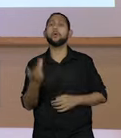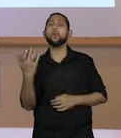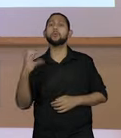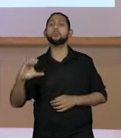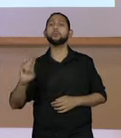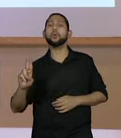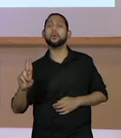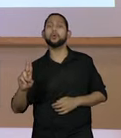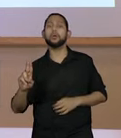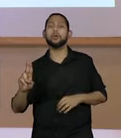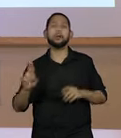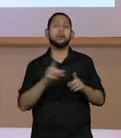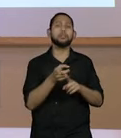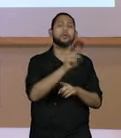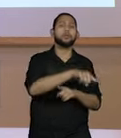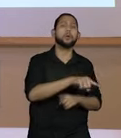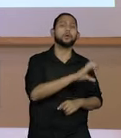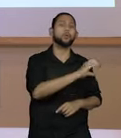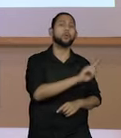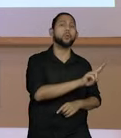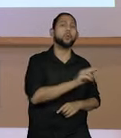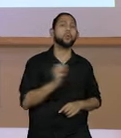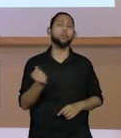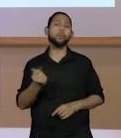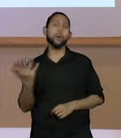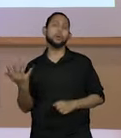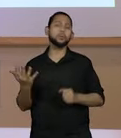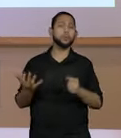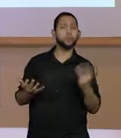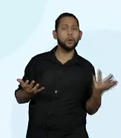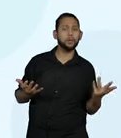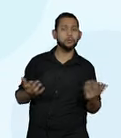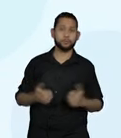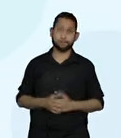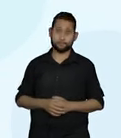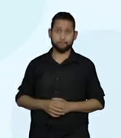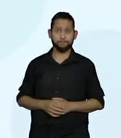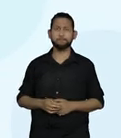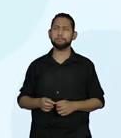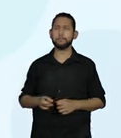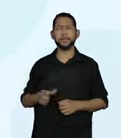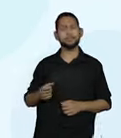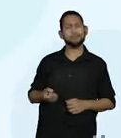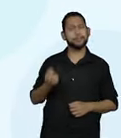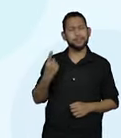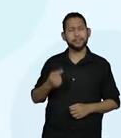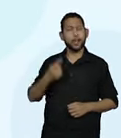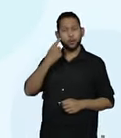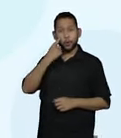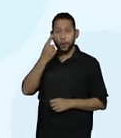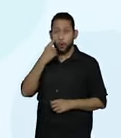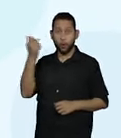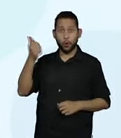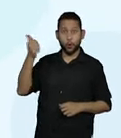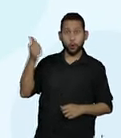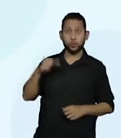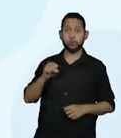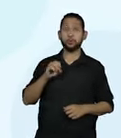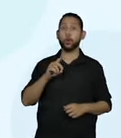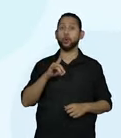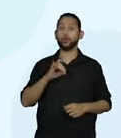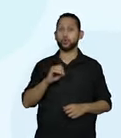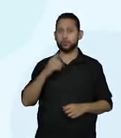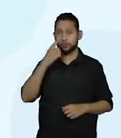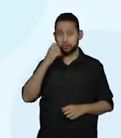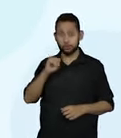1. Porém, quando a gente observa o sódio, a gente percebe depois da seta que a gente